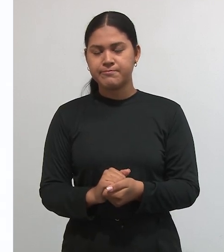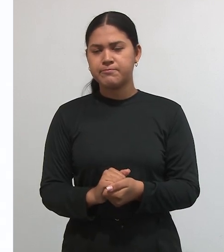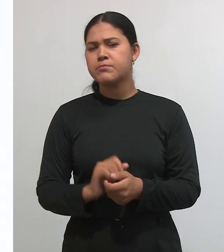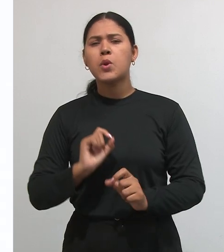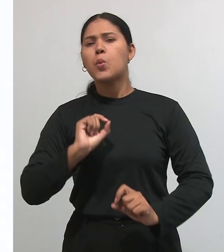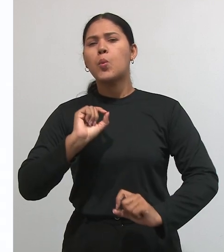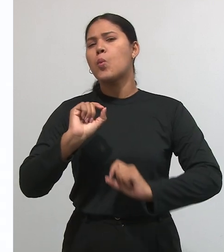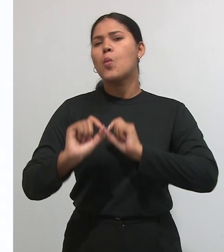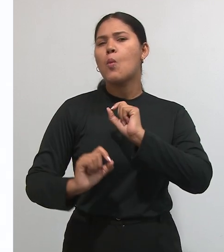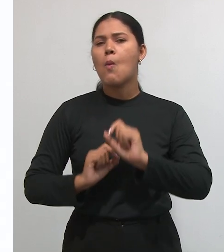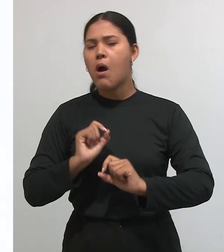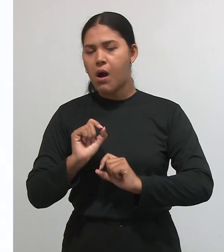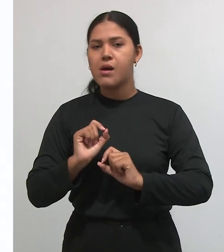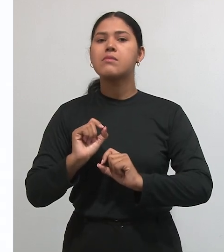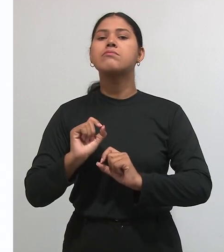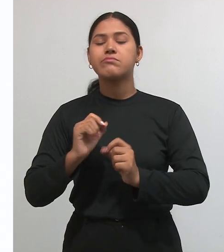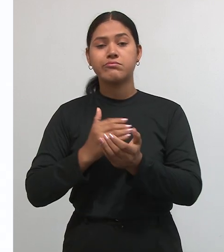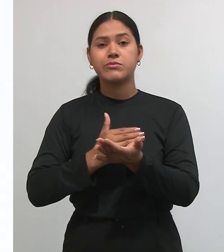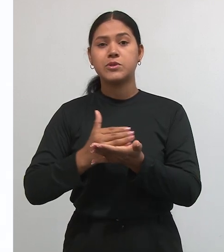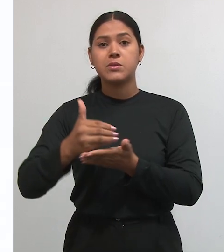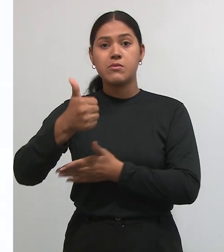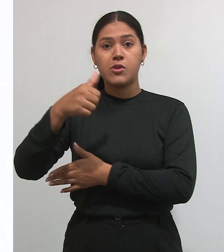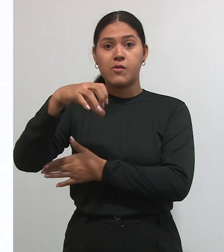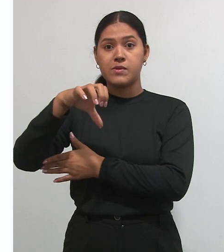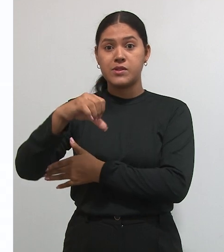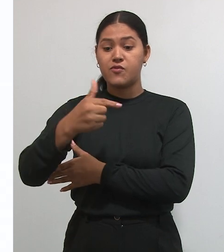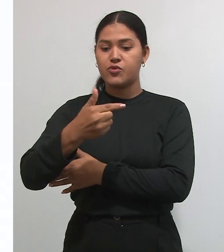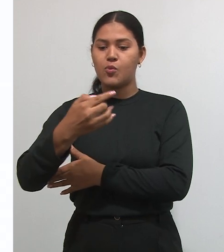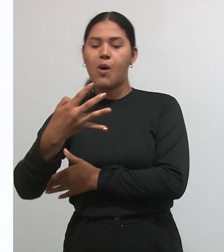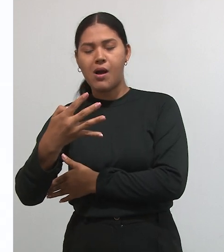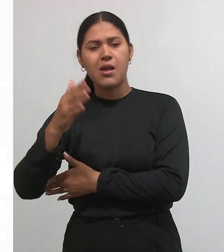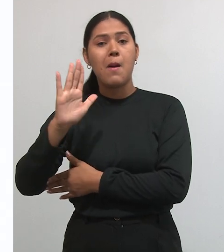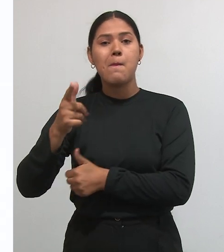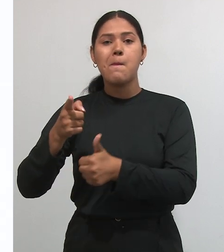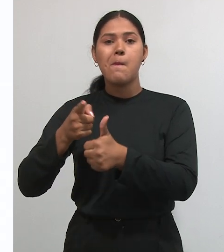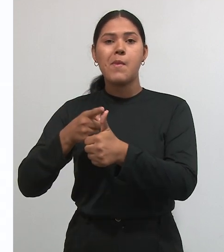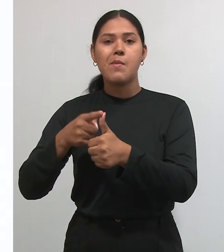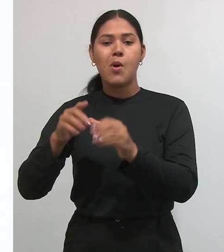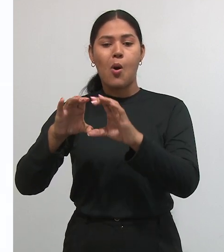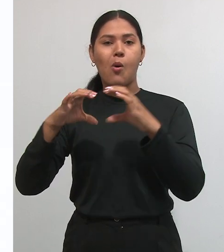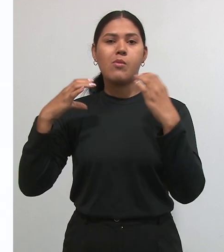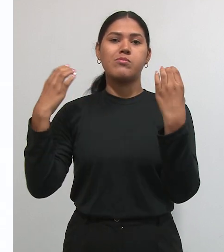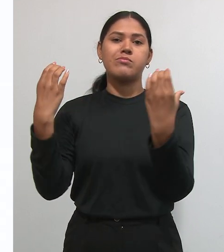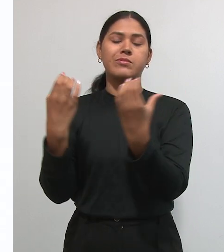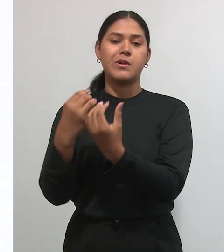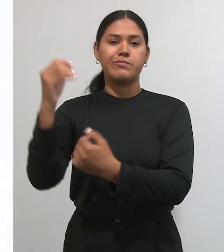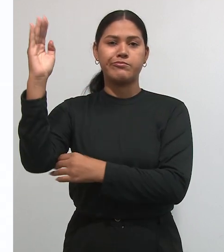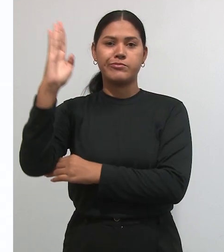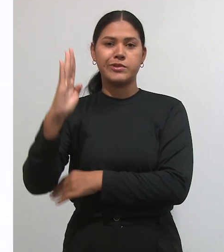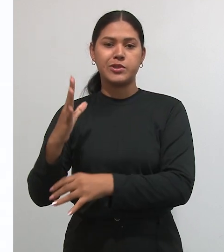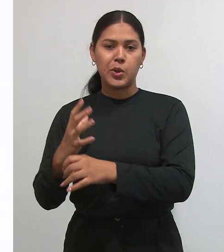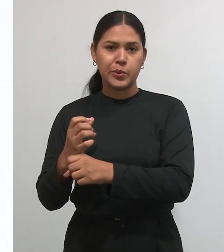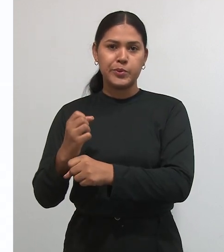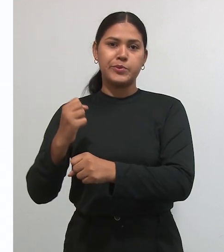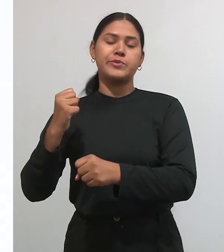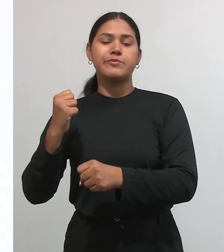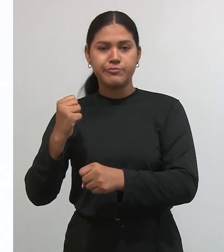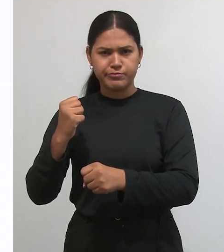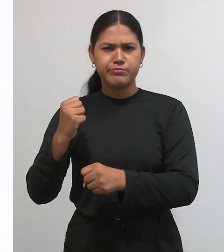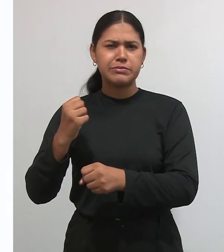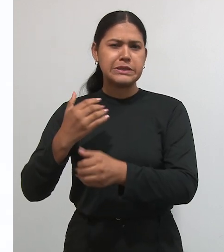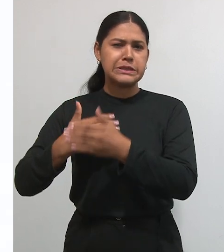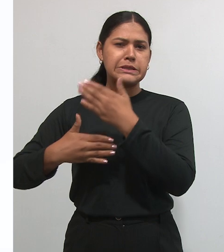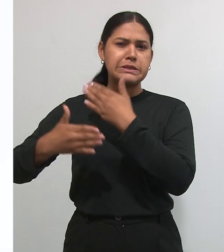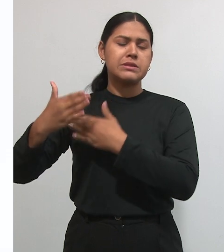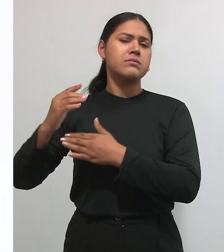seria? Esse conceito ele veio lá dos anos de 1924, tá? Foi extraído do primeiro Congresso Brasileiro de Contabilidade. E